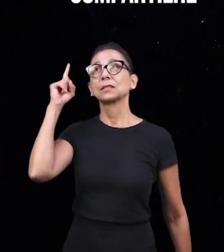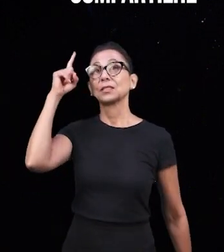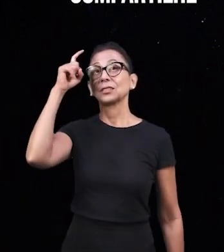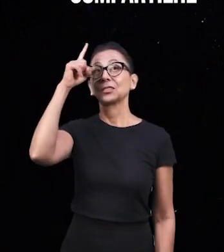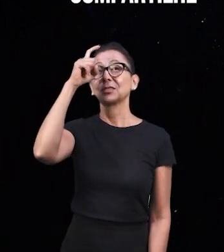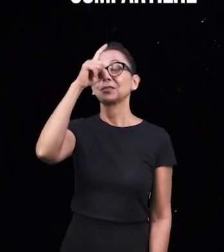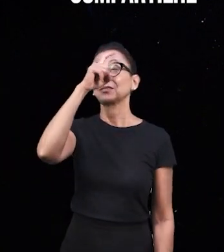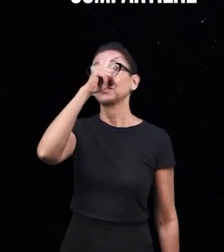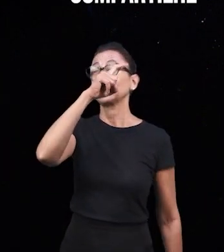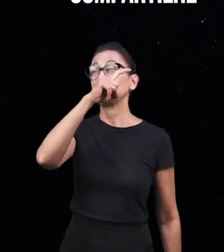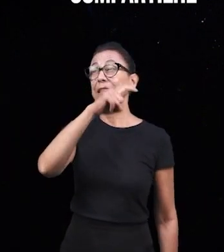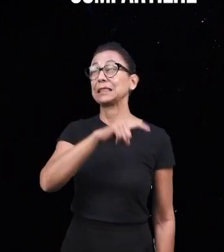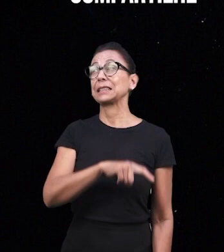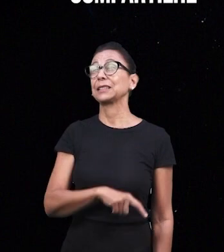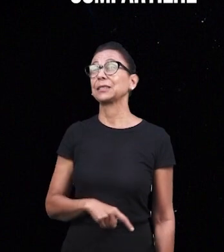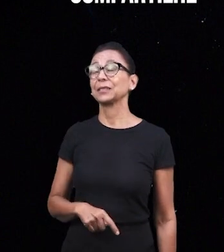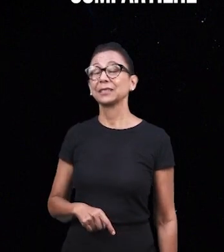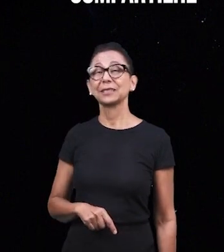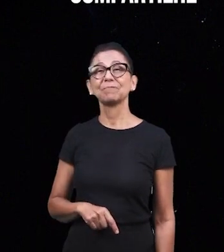quer se